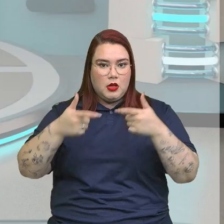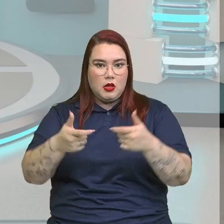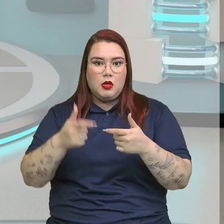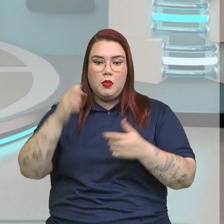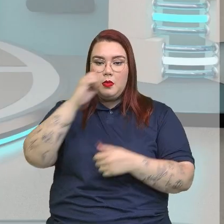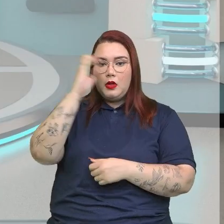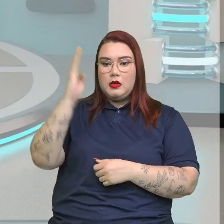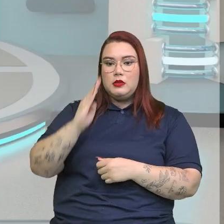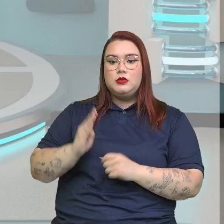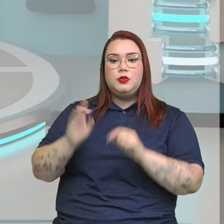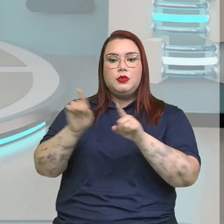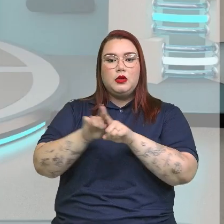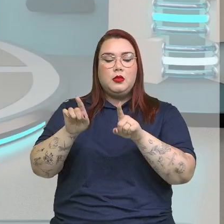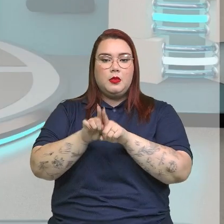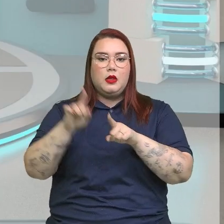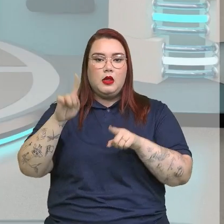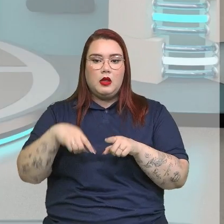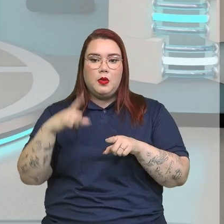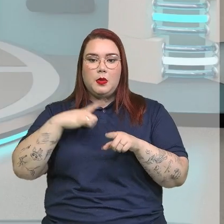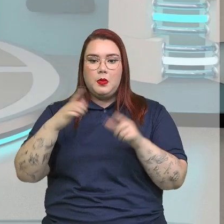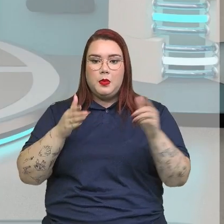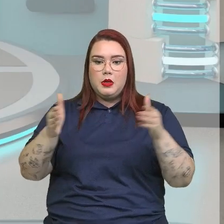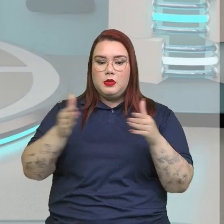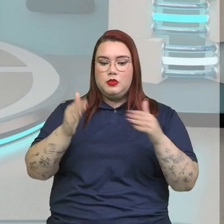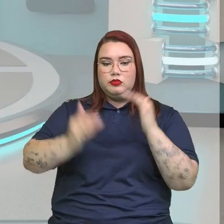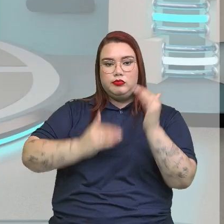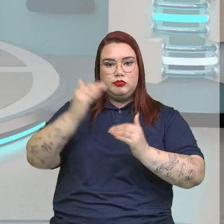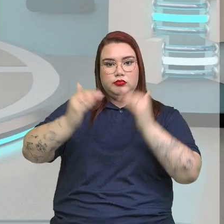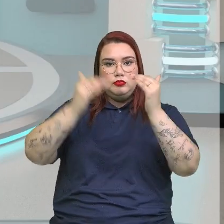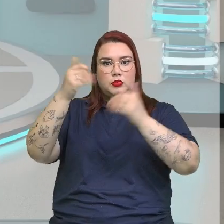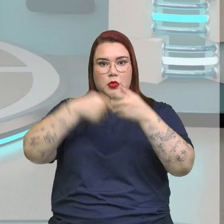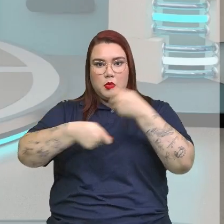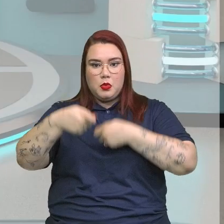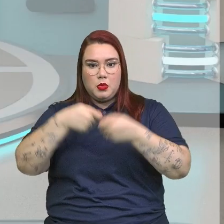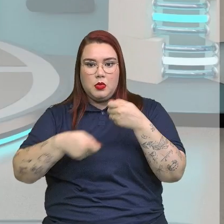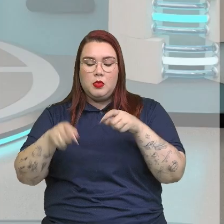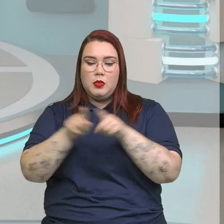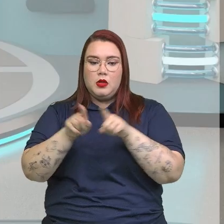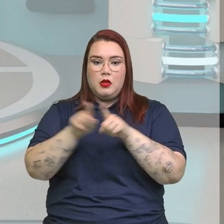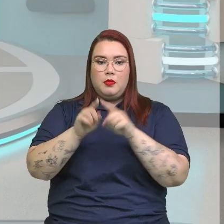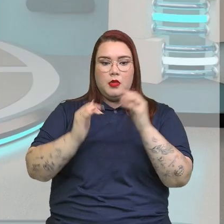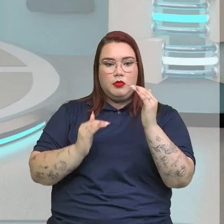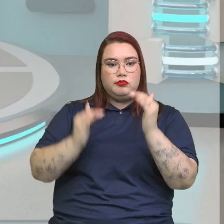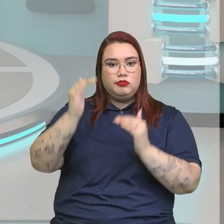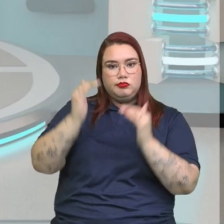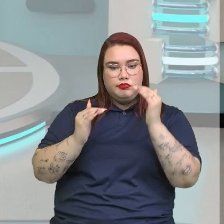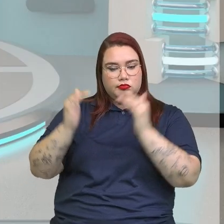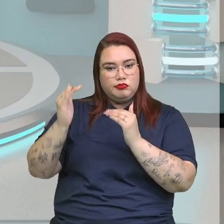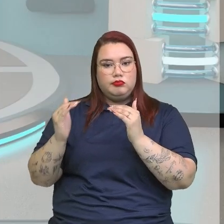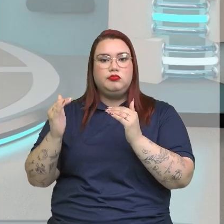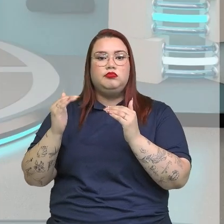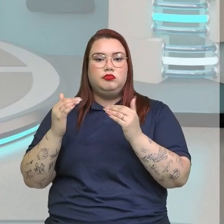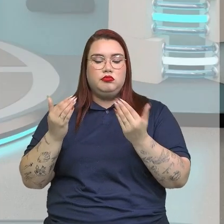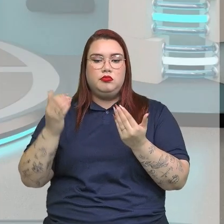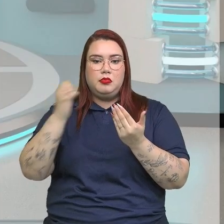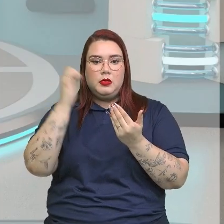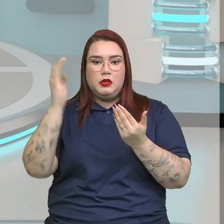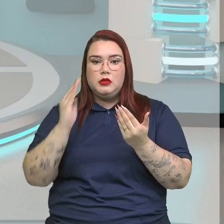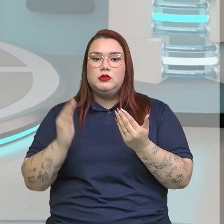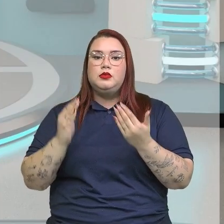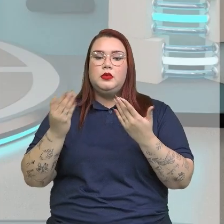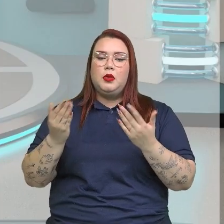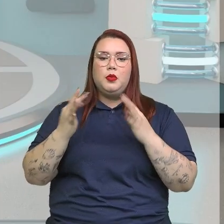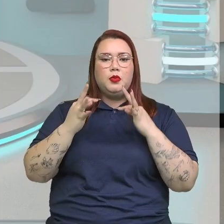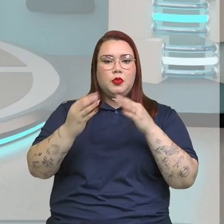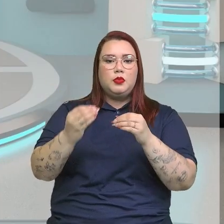um período de crescimento econômico e também de grande desigualdade. Então observe que tudo isso vai influenciar a